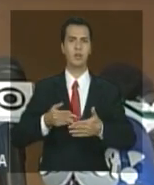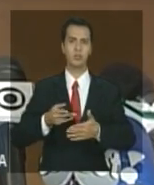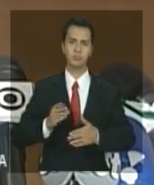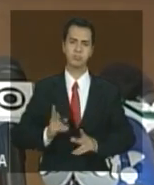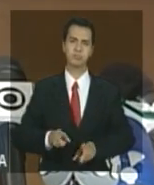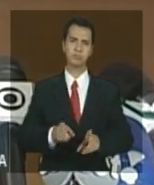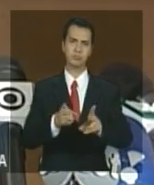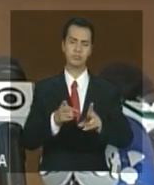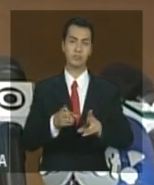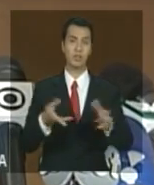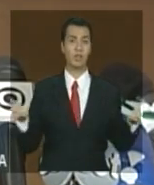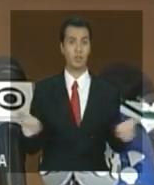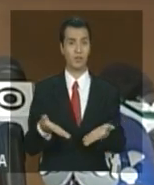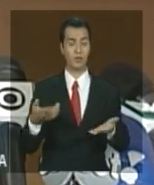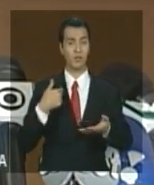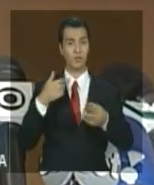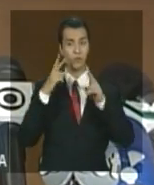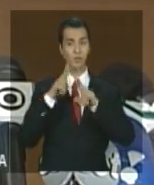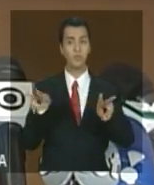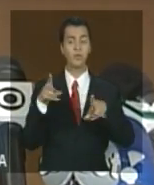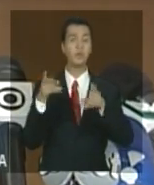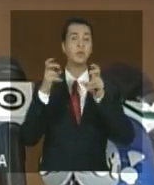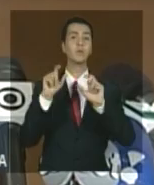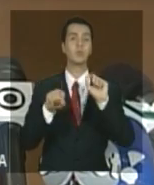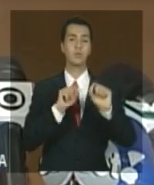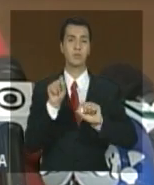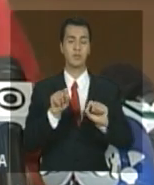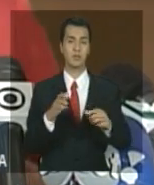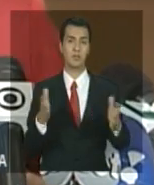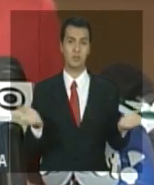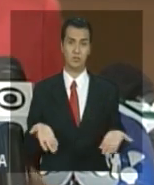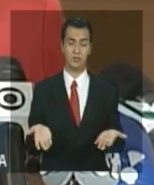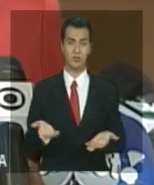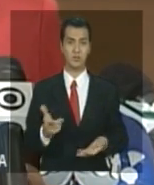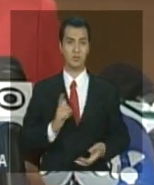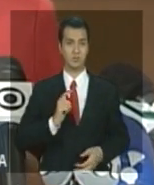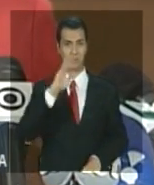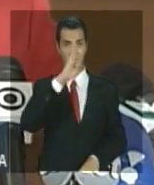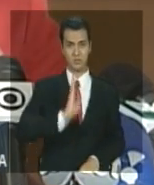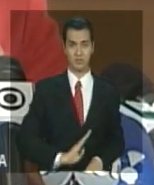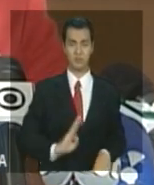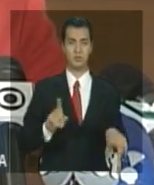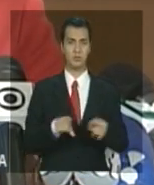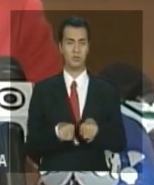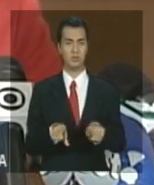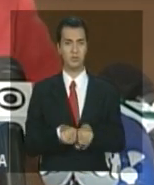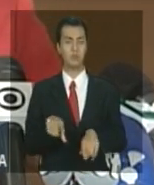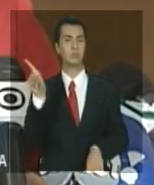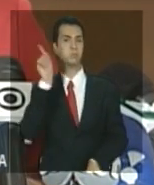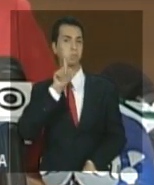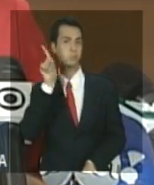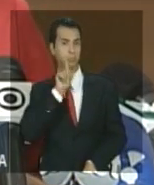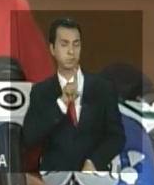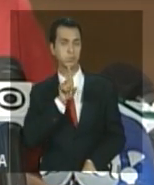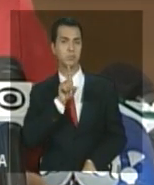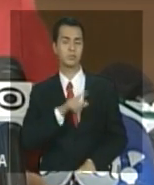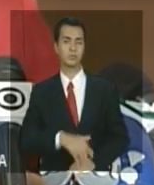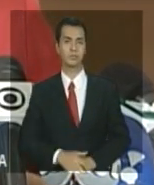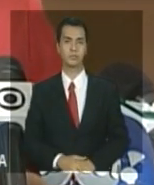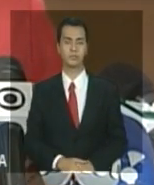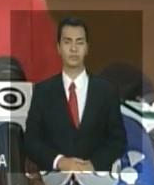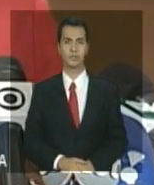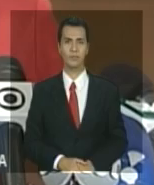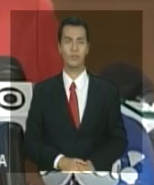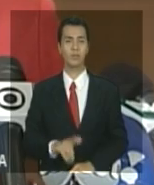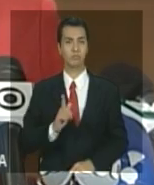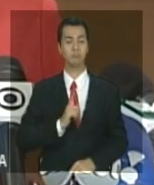O que eu estou vendo com muito otimismo é que está tendo entre o Brasil e os Estados Unidos